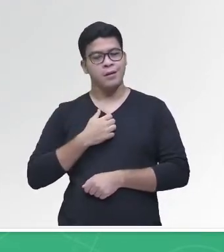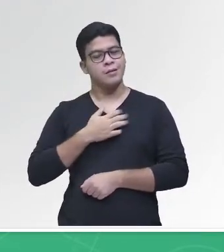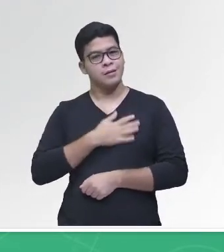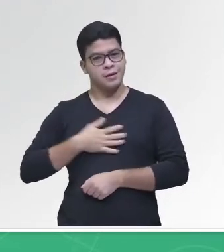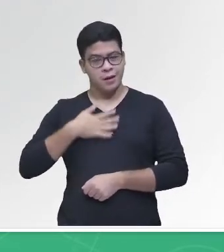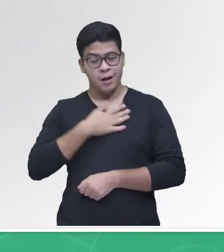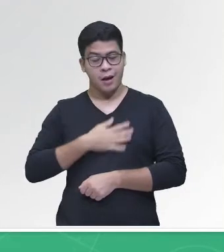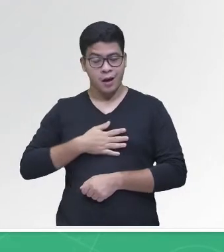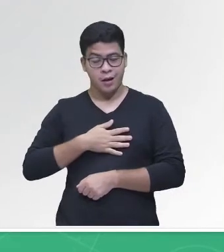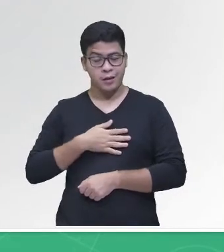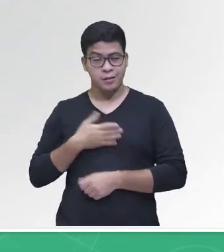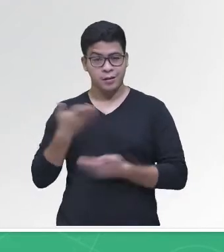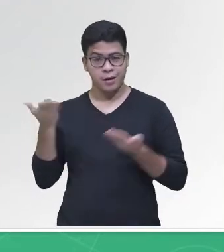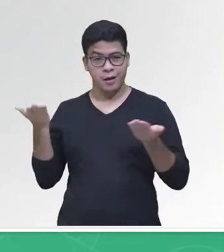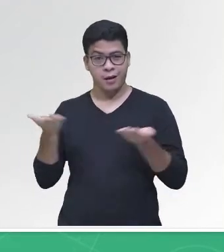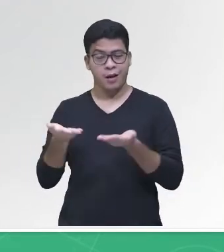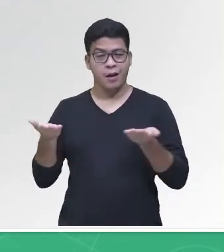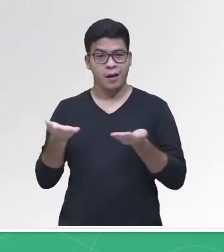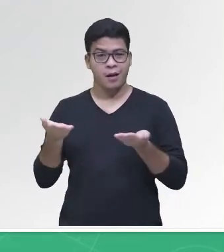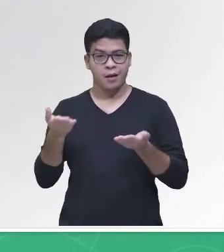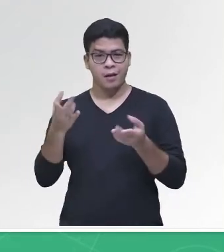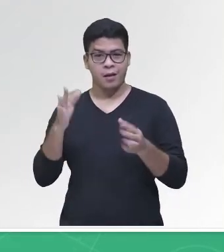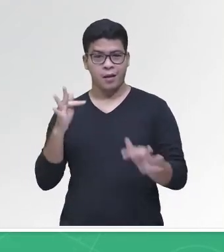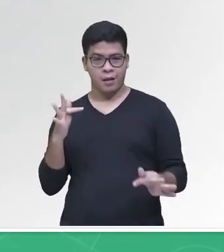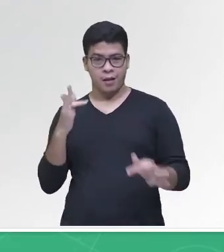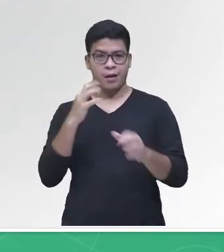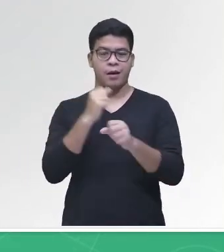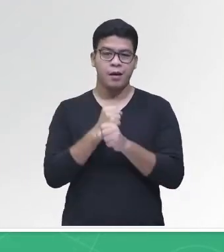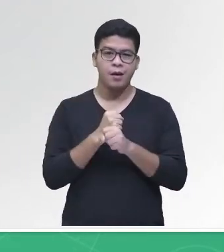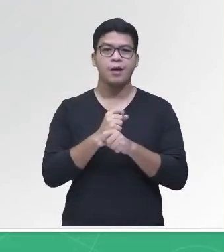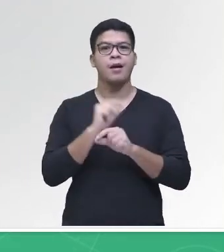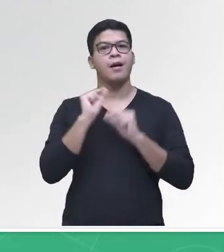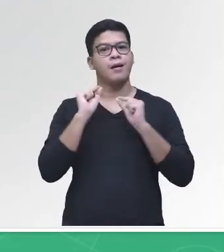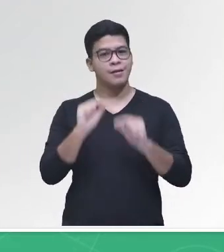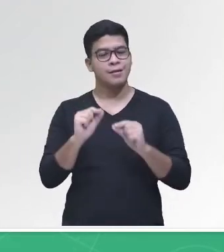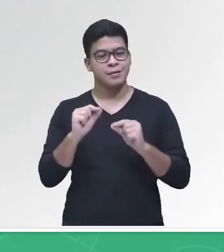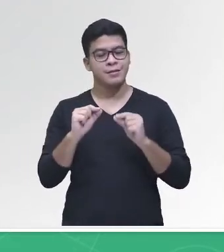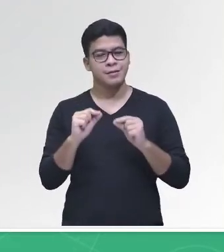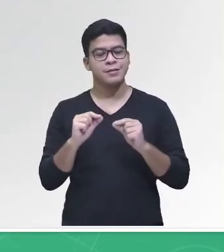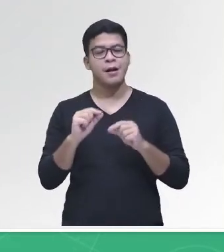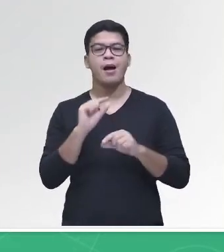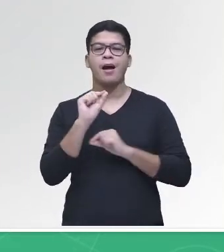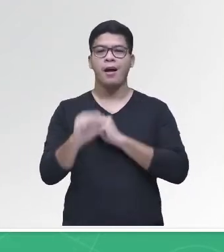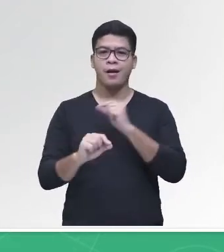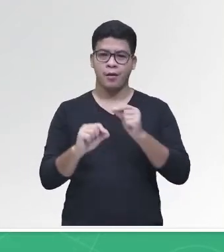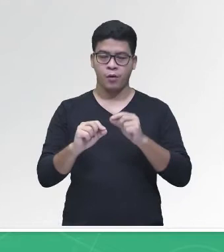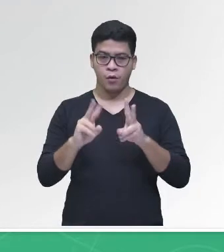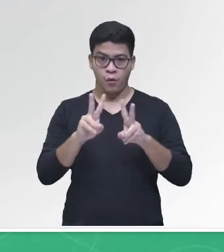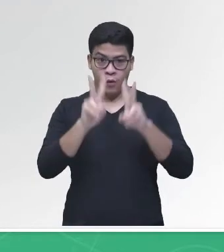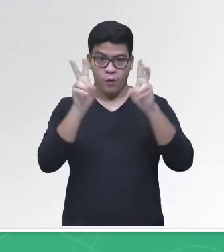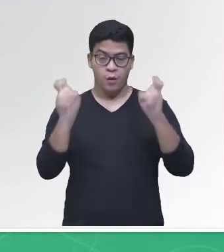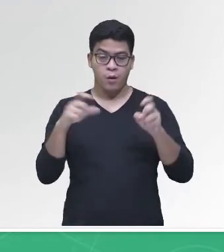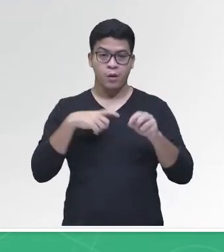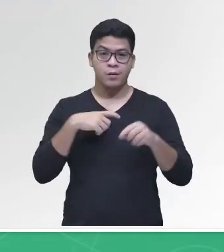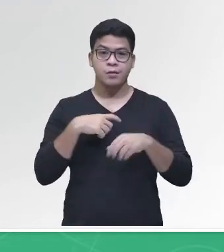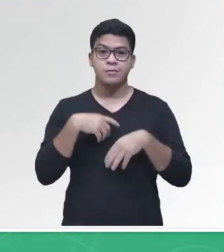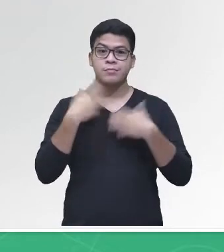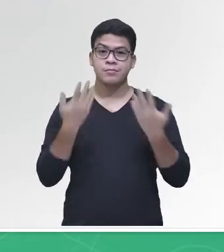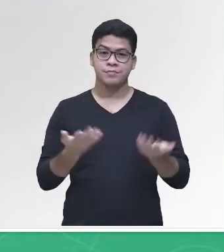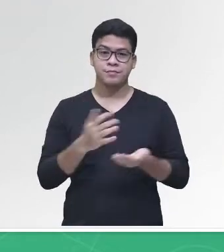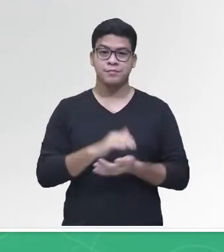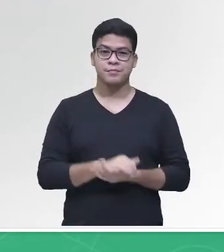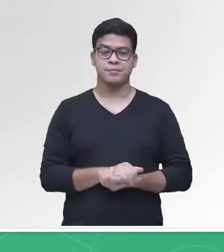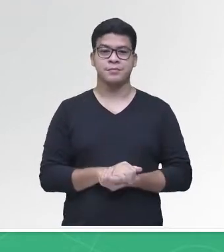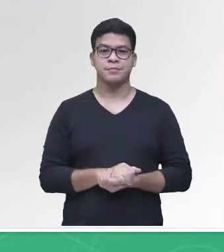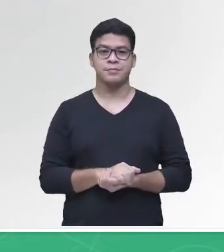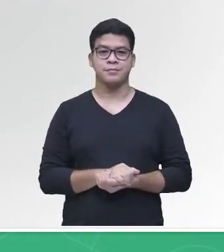do 3º ano, da 3ª série do Ensino Médio. Então, vamos agora descobrir qual é a aula de hoje.